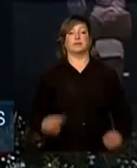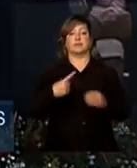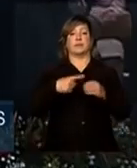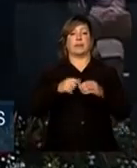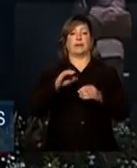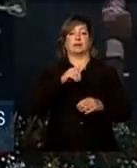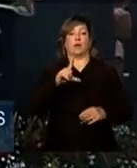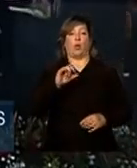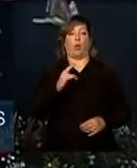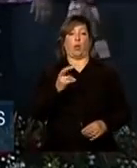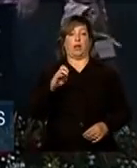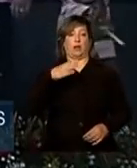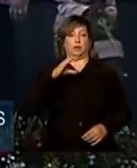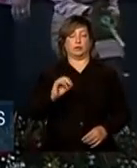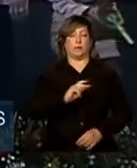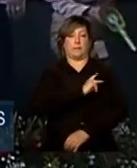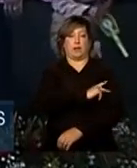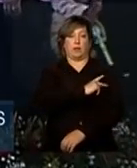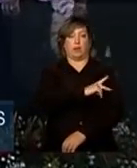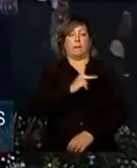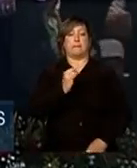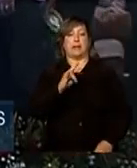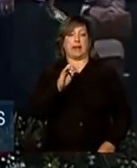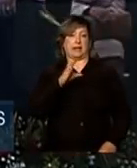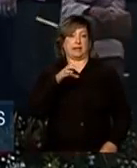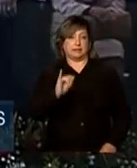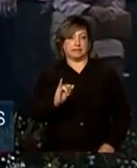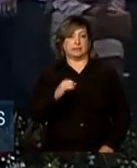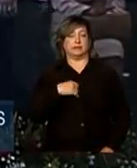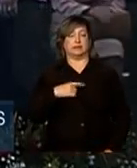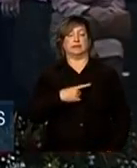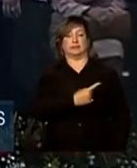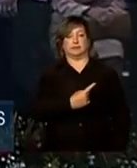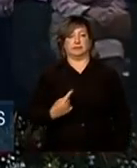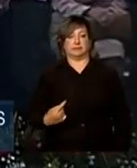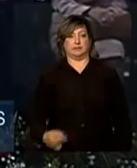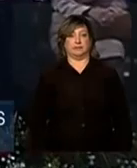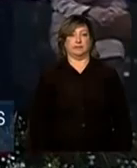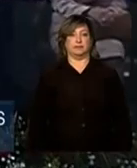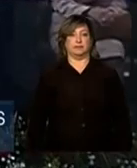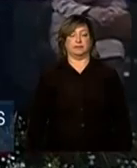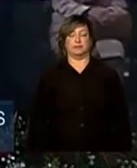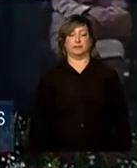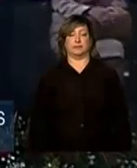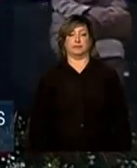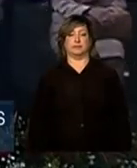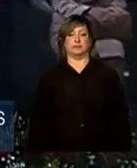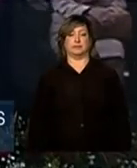São Lourenço do Piauí, Piraci Damasceno Ribeiro, Upira.